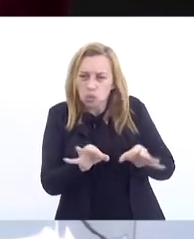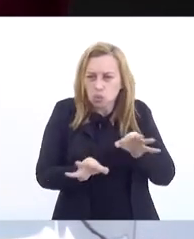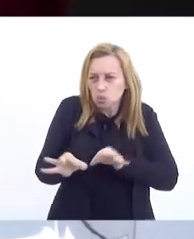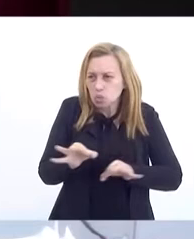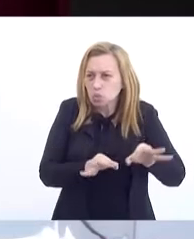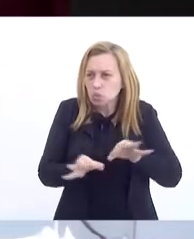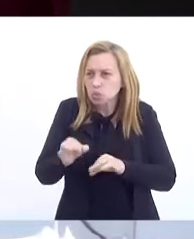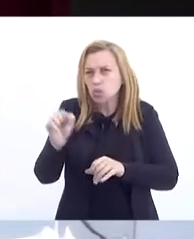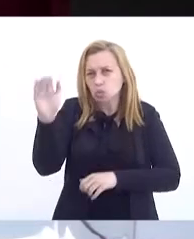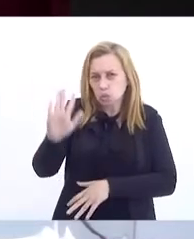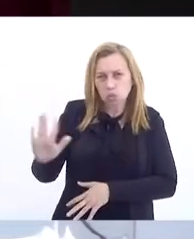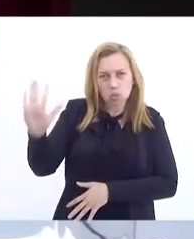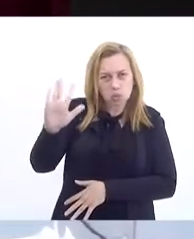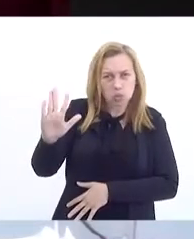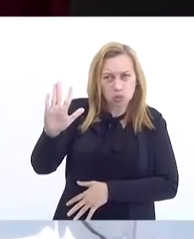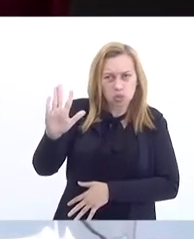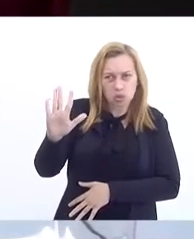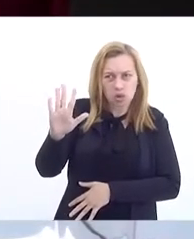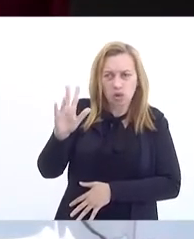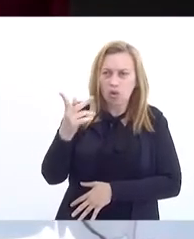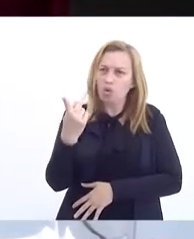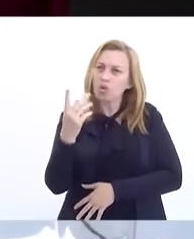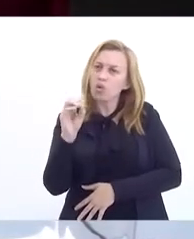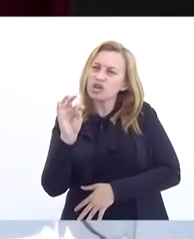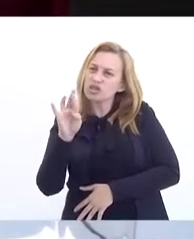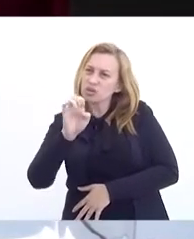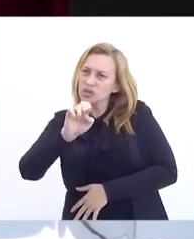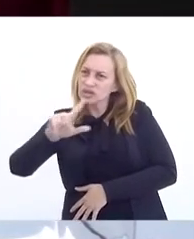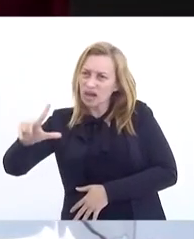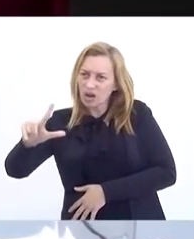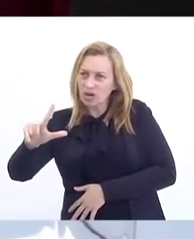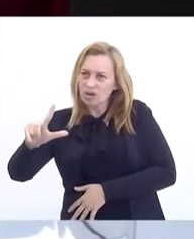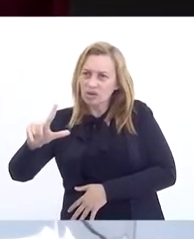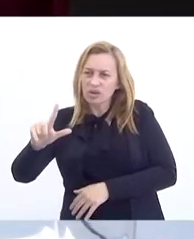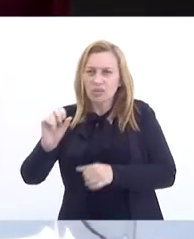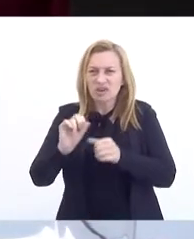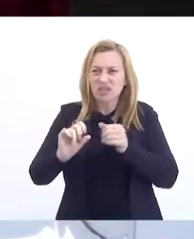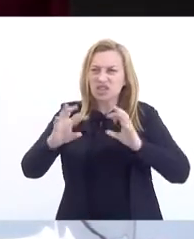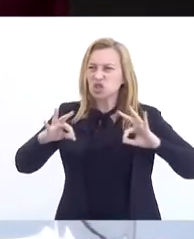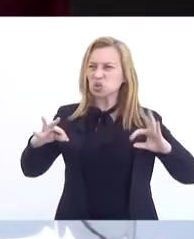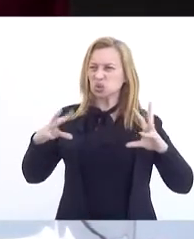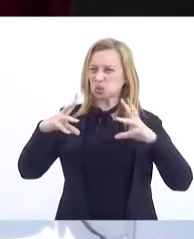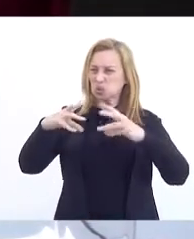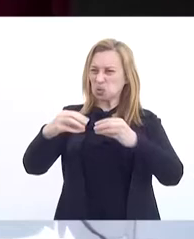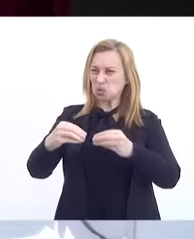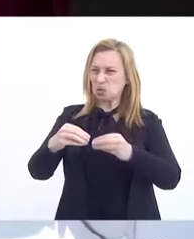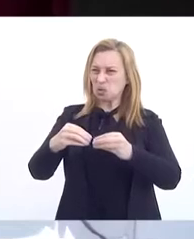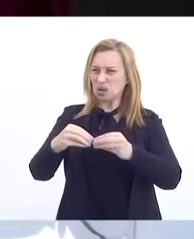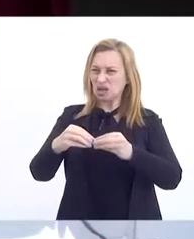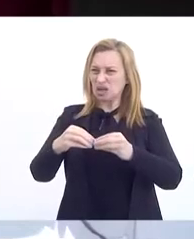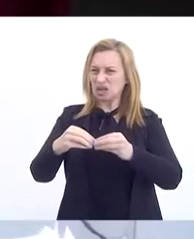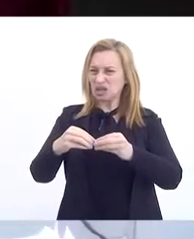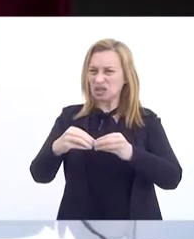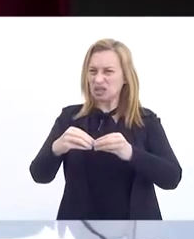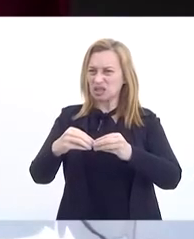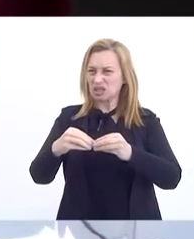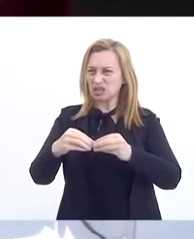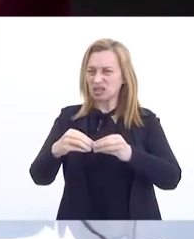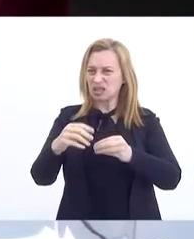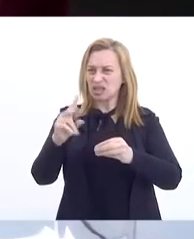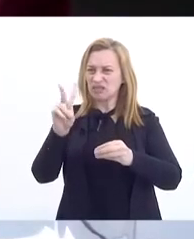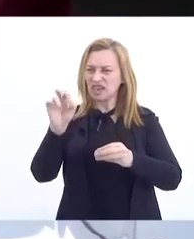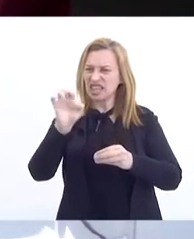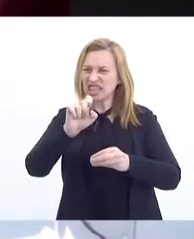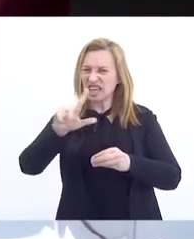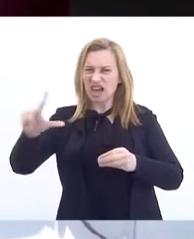organizações, que em geral são horizontal, para fazê-las todas em vertical, não poderia ser um projeto de lei só daqui